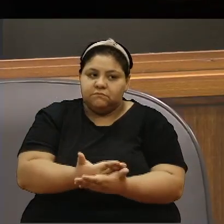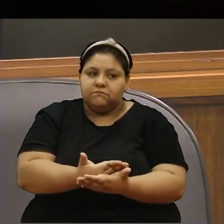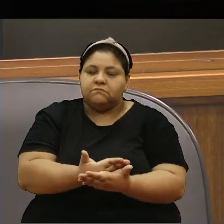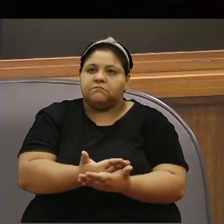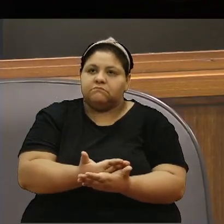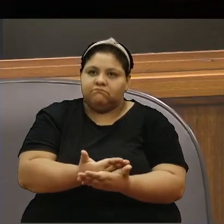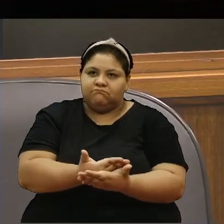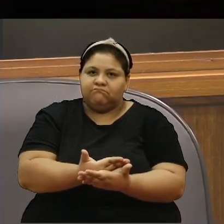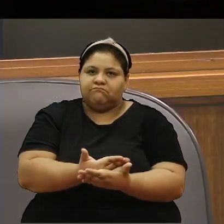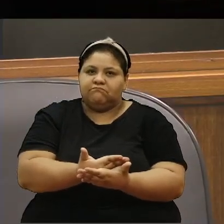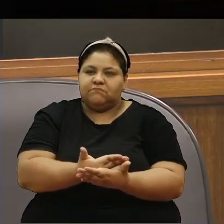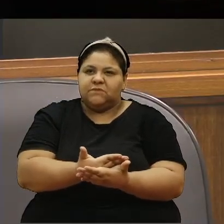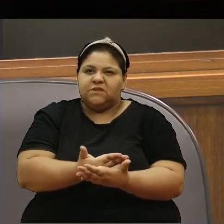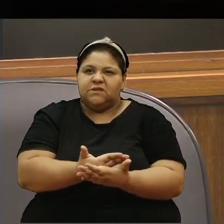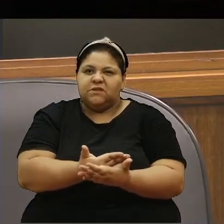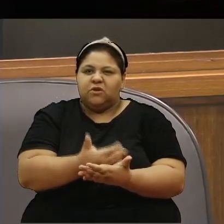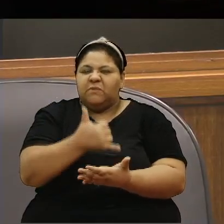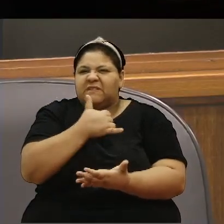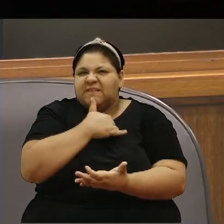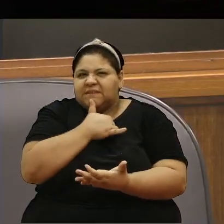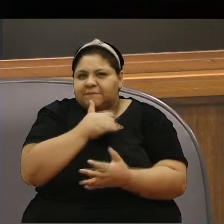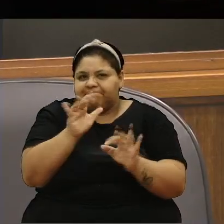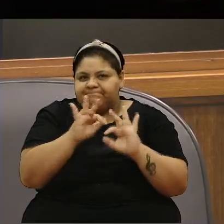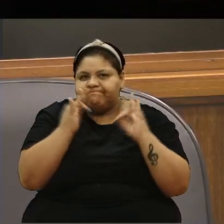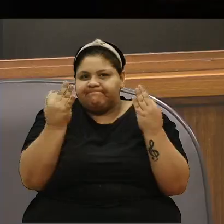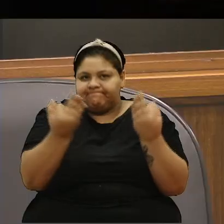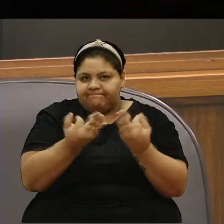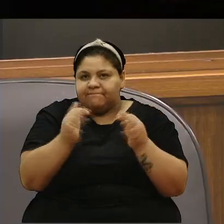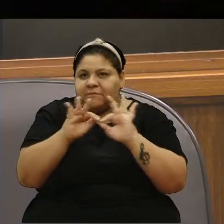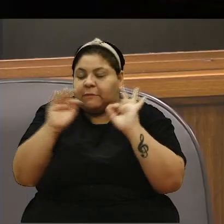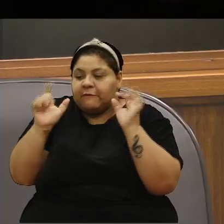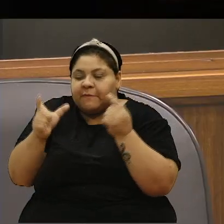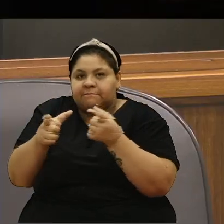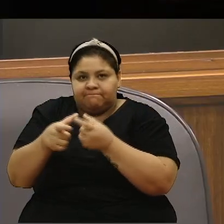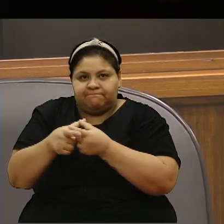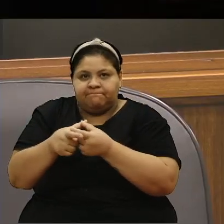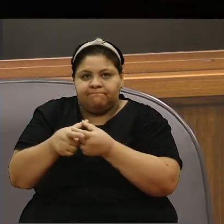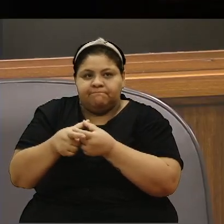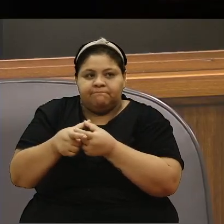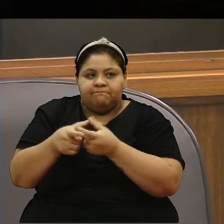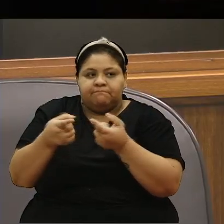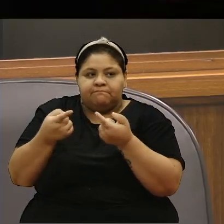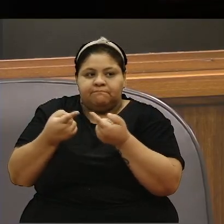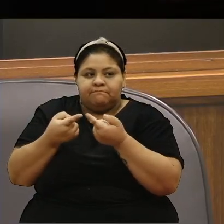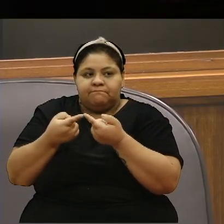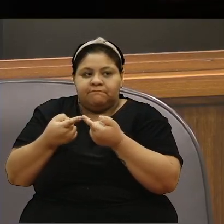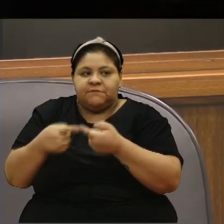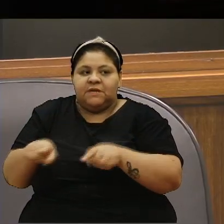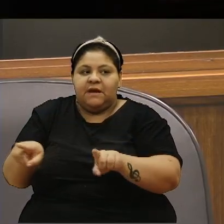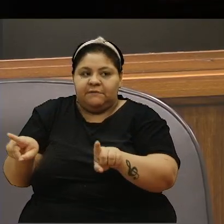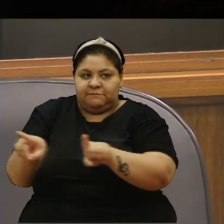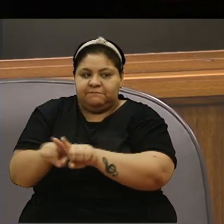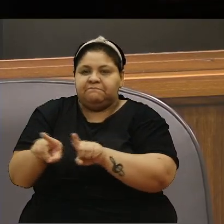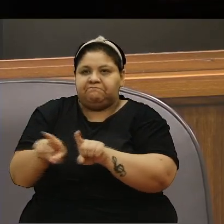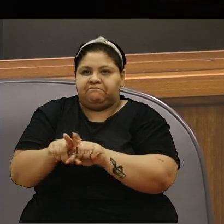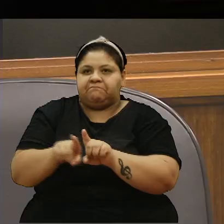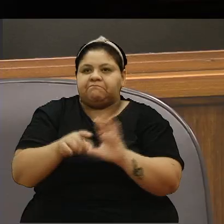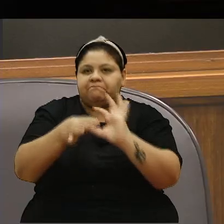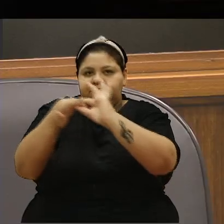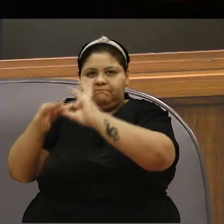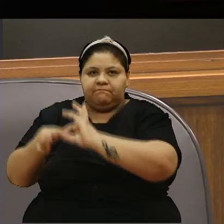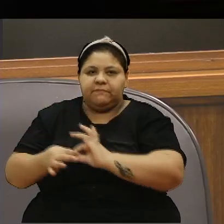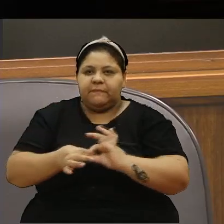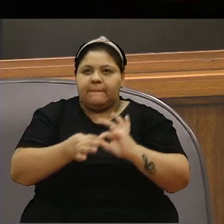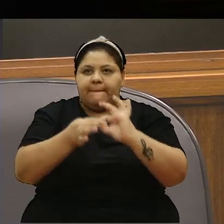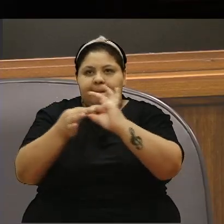um buraco na nossa família. É uma família pequena, mas é uma família muito unida. E